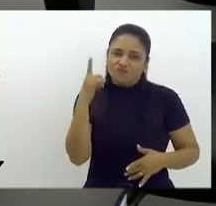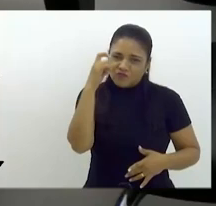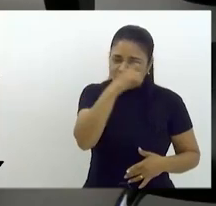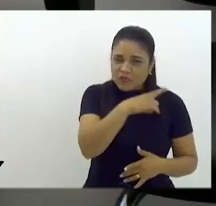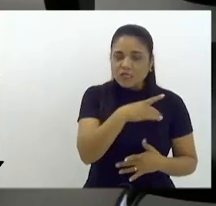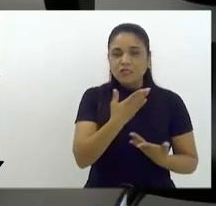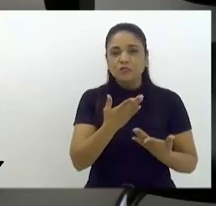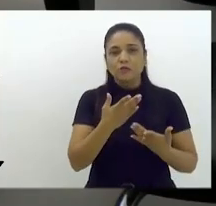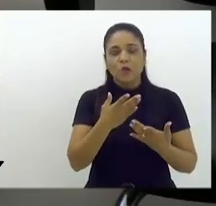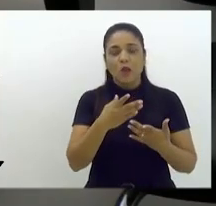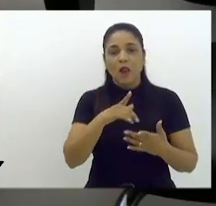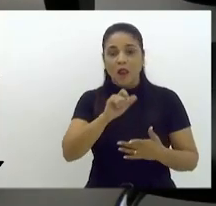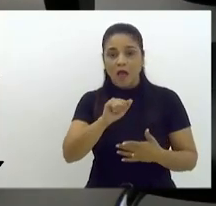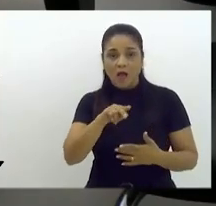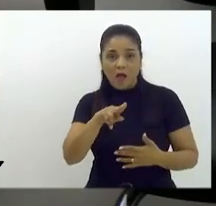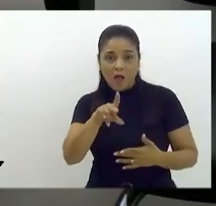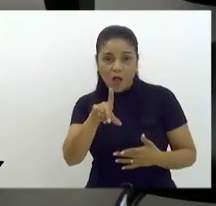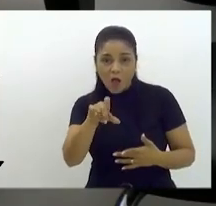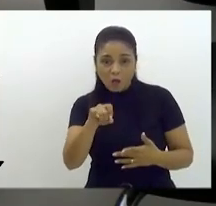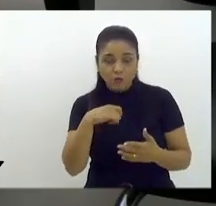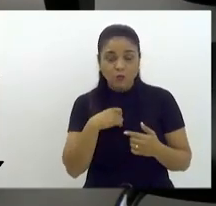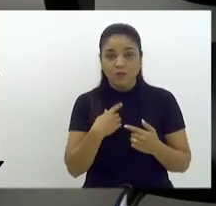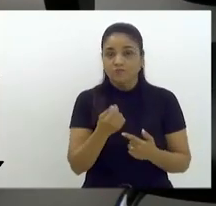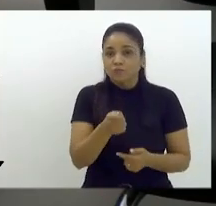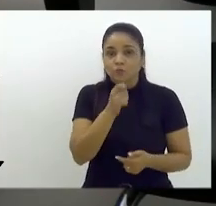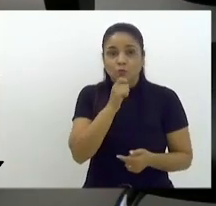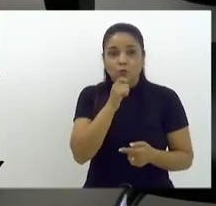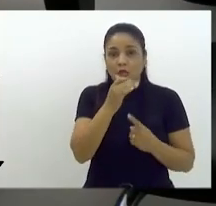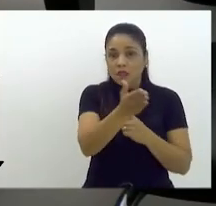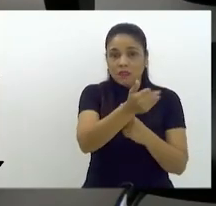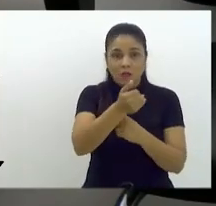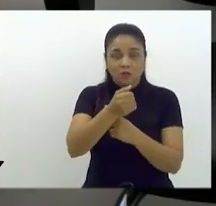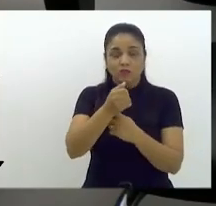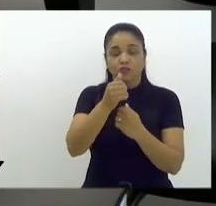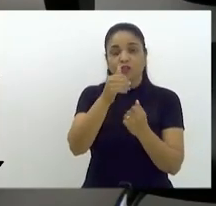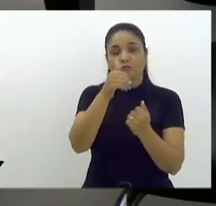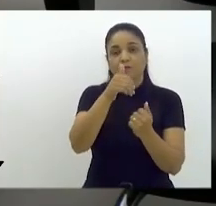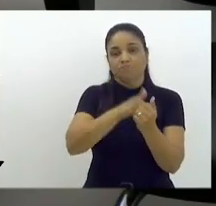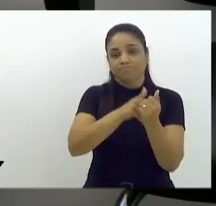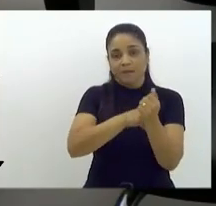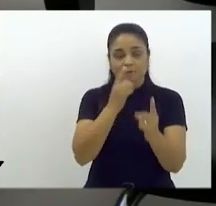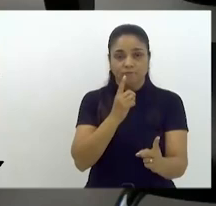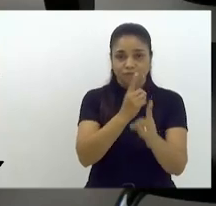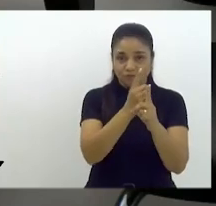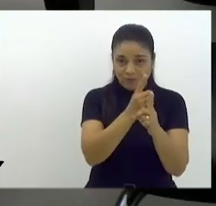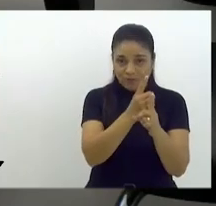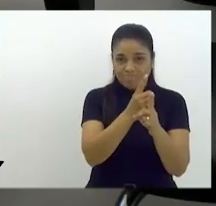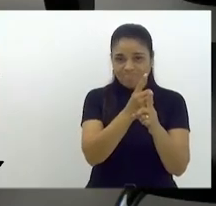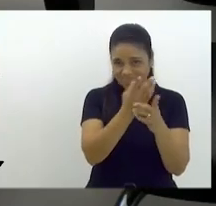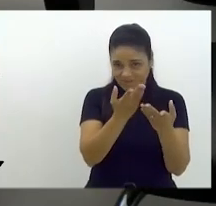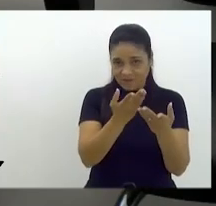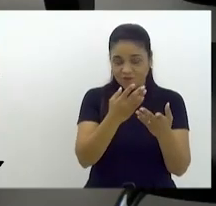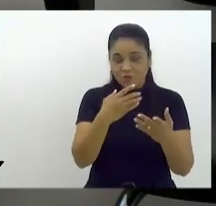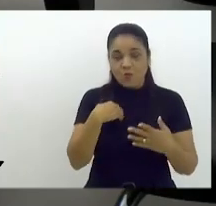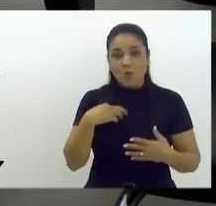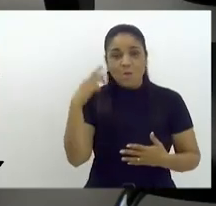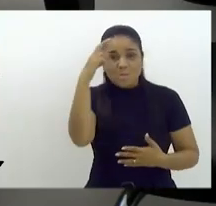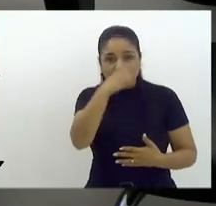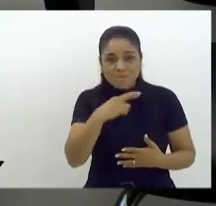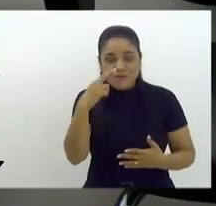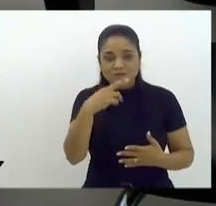não conseguirem quebrar sempre por falta de tecnologia e sair um laudo inconclusivo o perito fica frustrado com isso